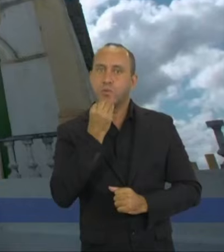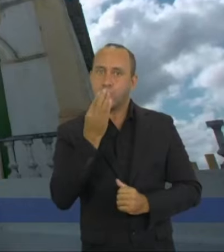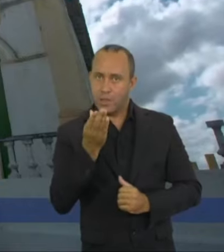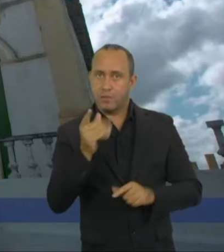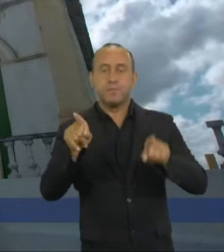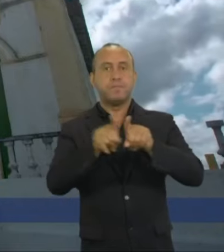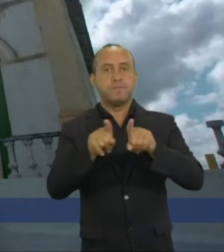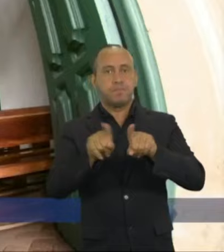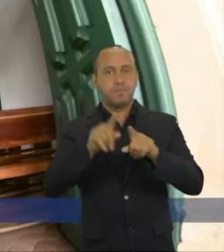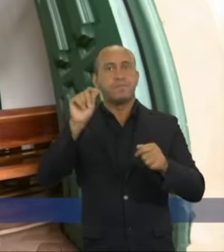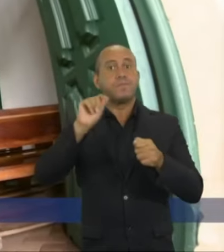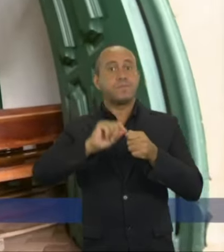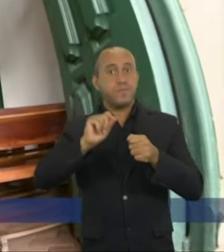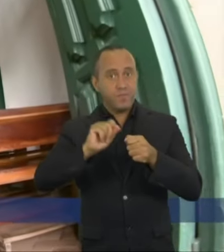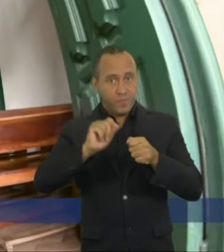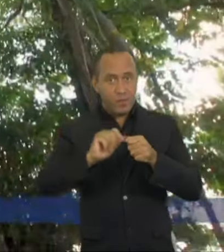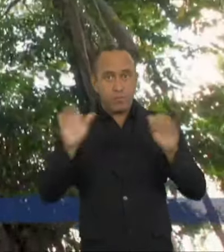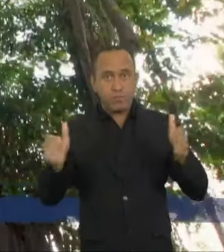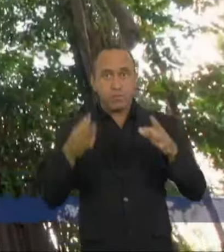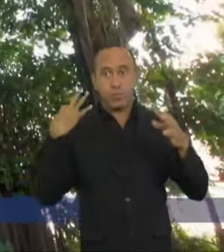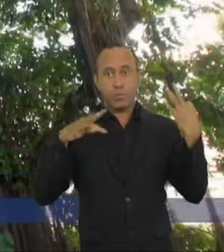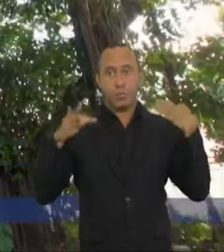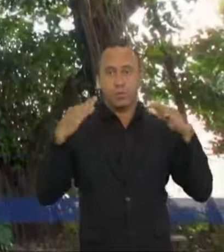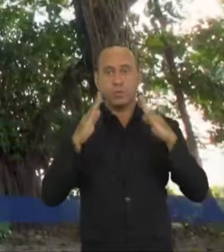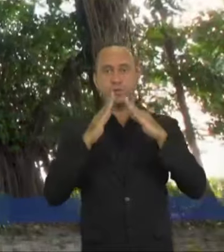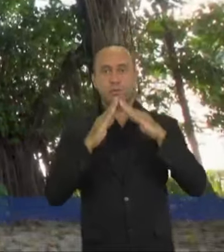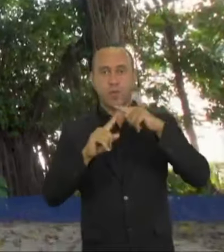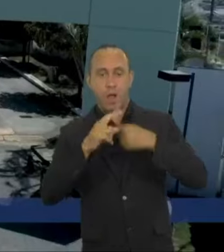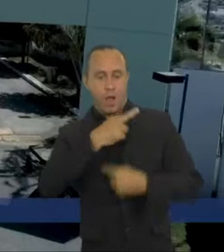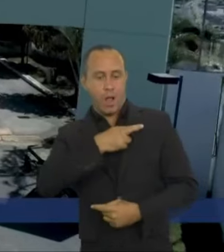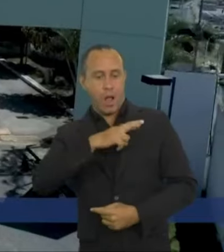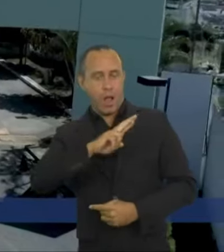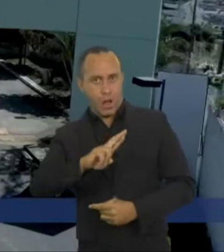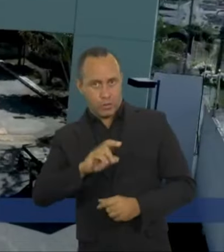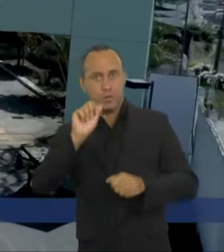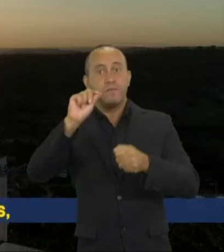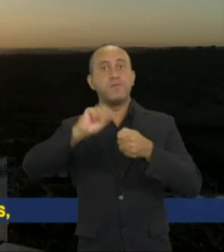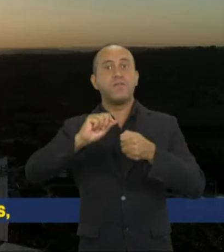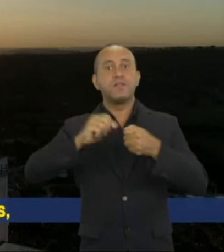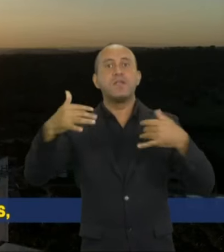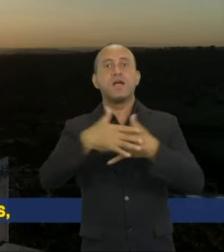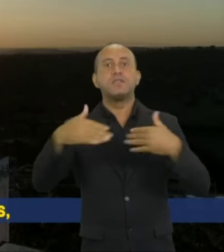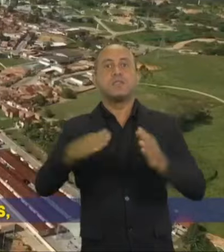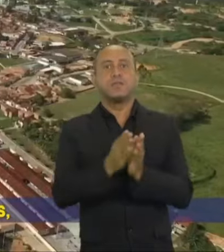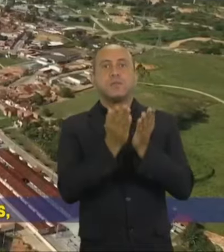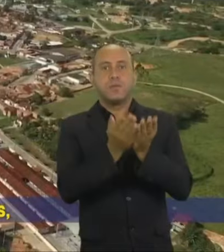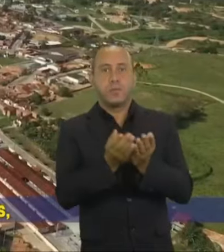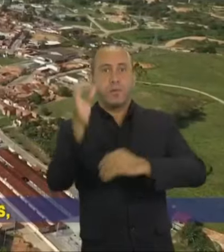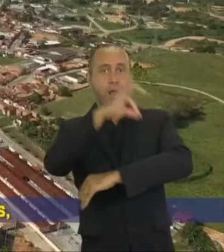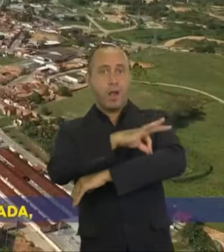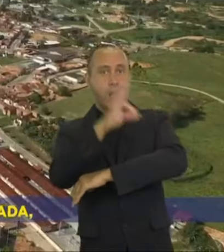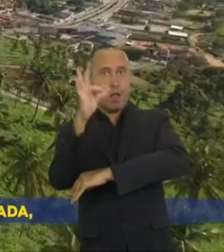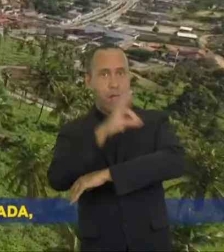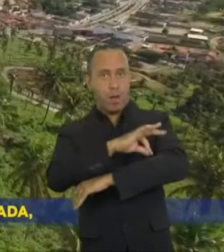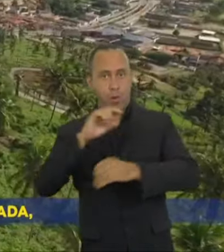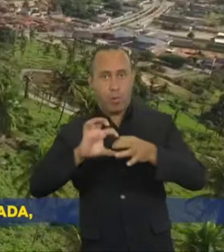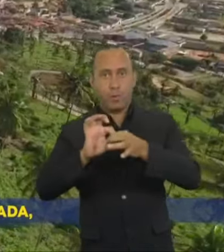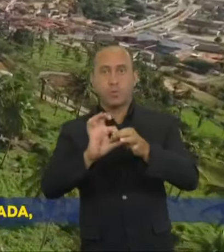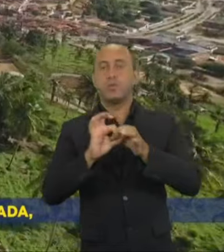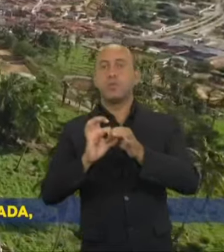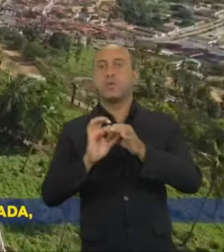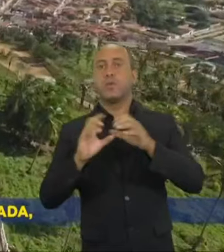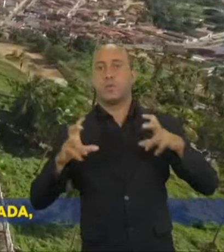oportunidades. Além disso, Fábio vai incentivar o turismo religioso. Vai ajudar a construir a cidade bíblica em Carmópolis, em parceria